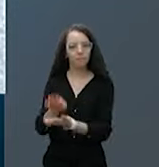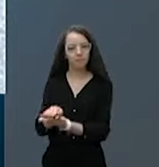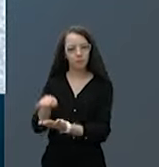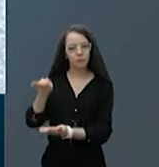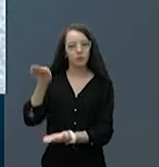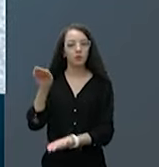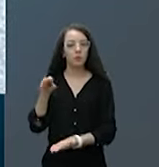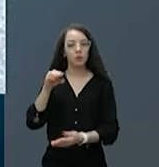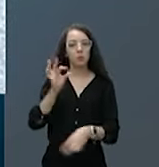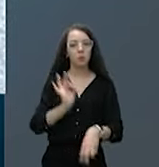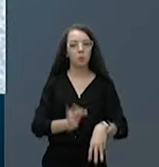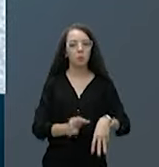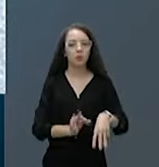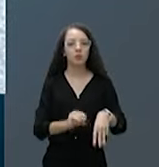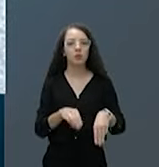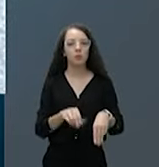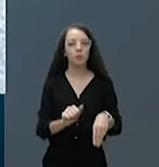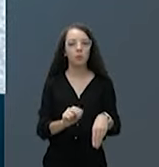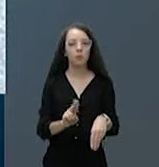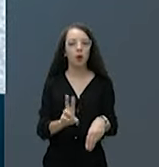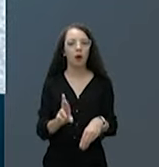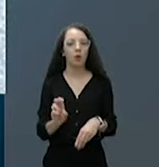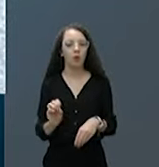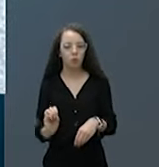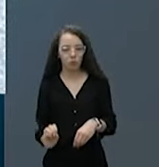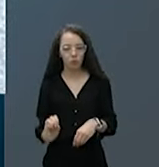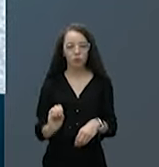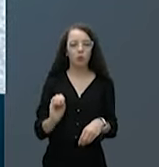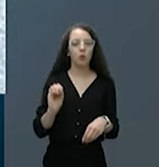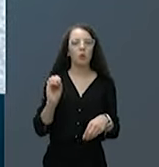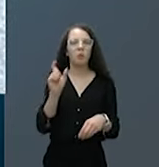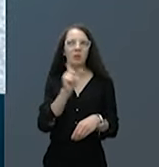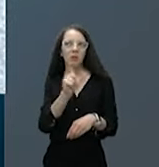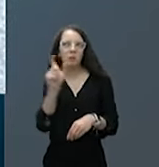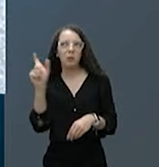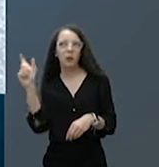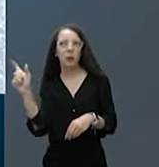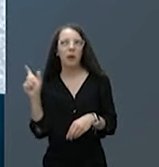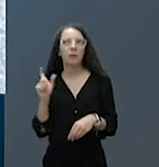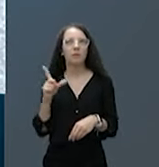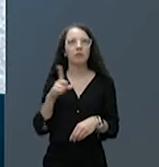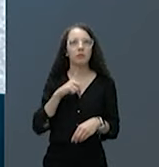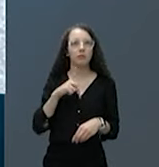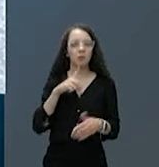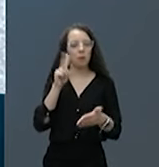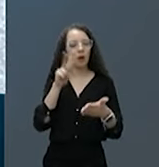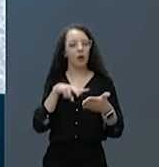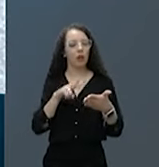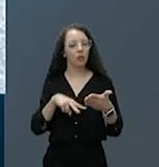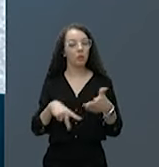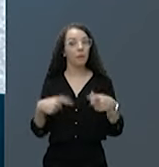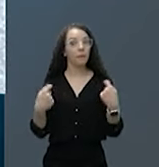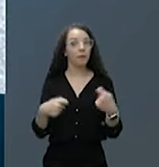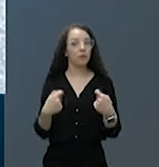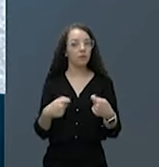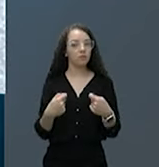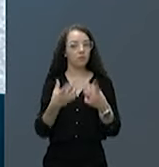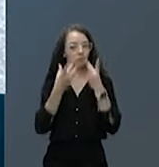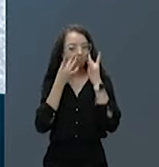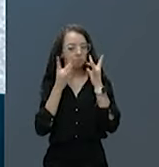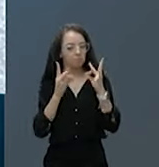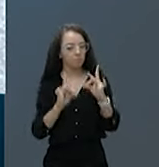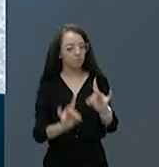com os termos que emprega, é uma leitura bem atenciosa, prevenindo